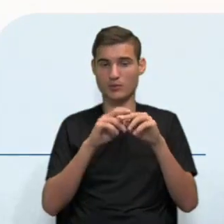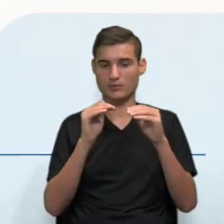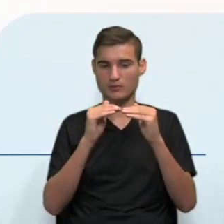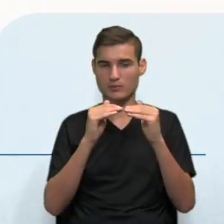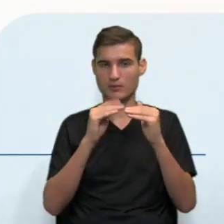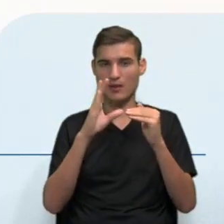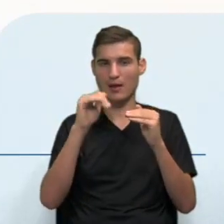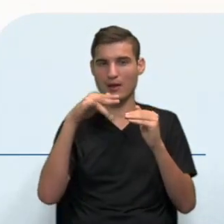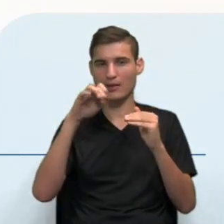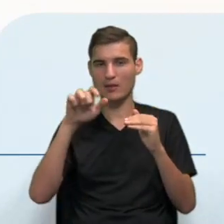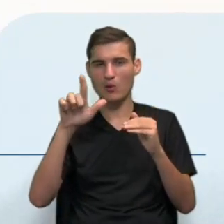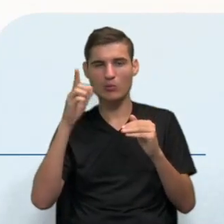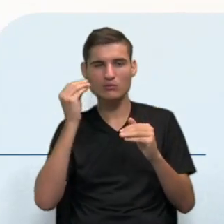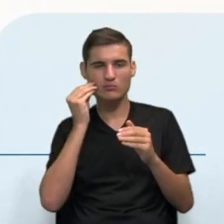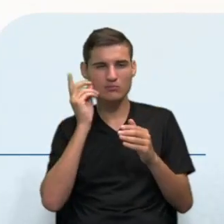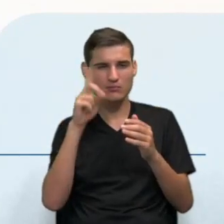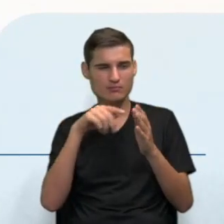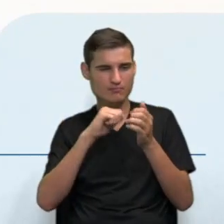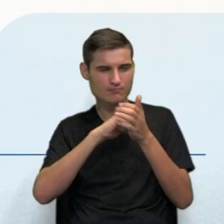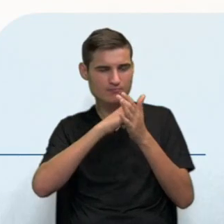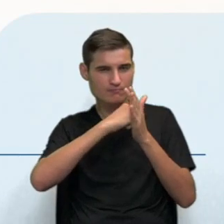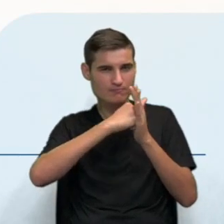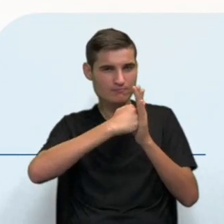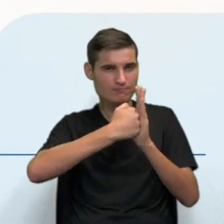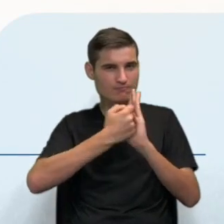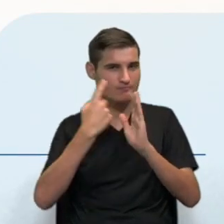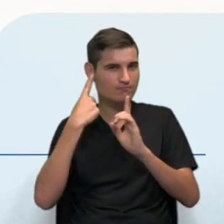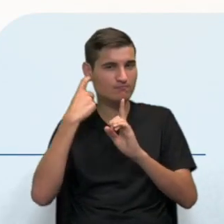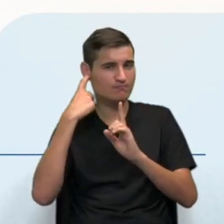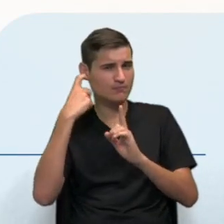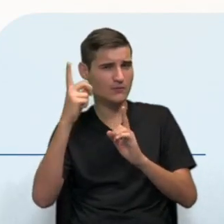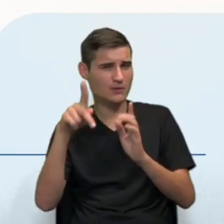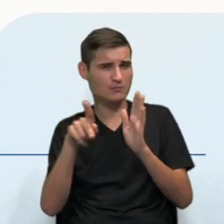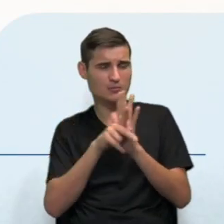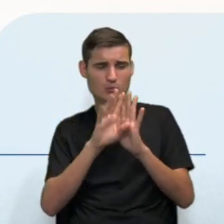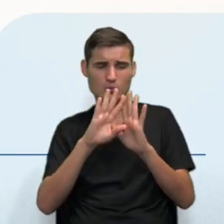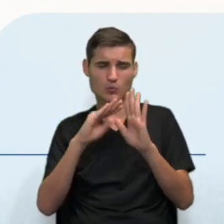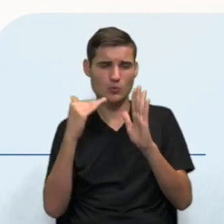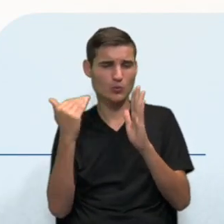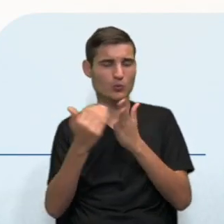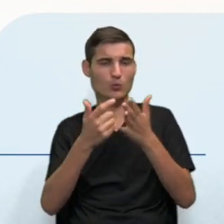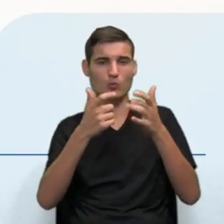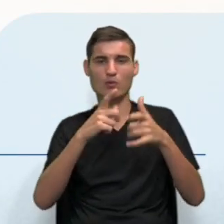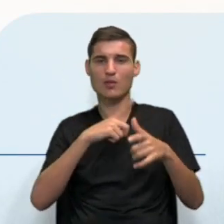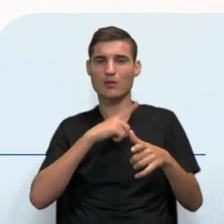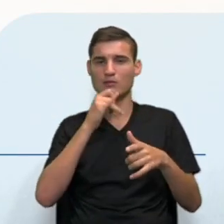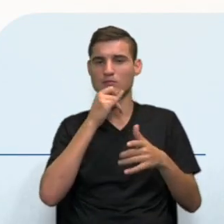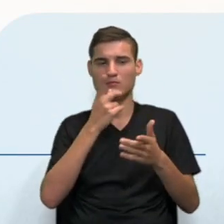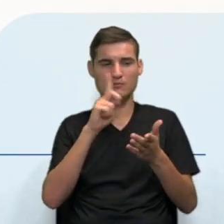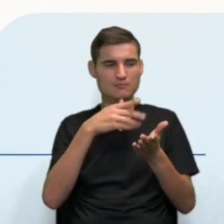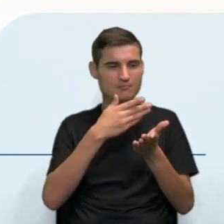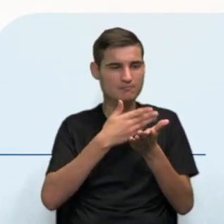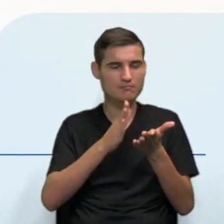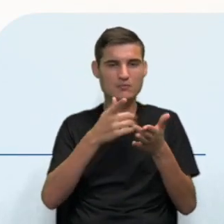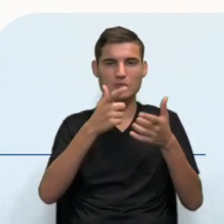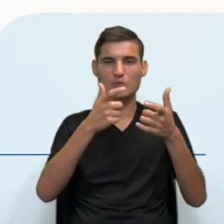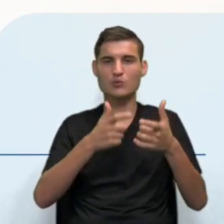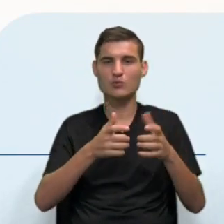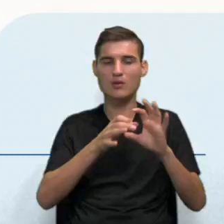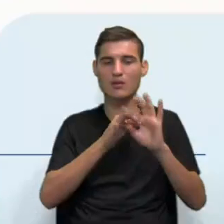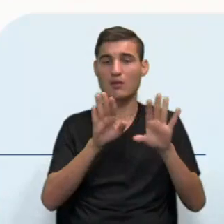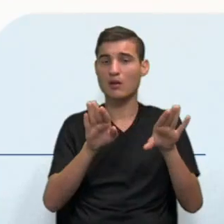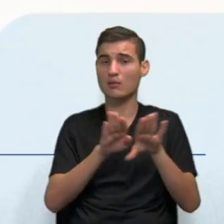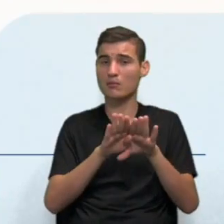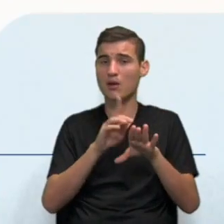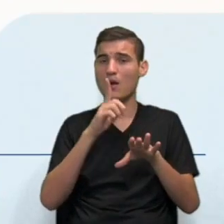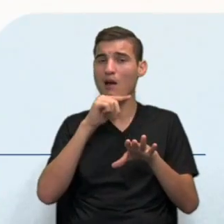acabar com o sinal. Como, por exemplo, existem as fontes de ruído que todo canal possui, como perda no espaço livre, até vapor de água